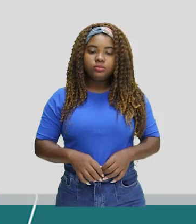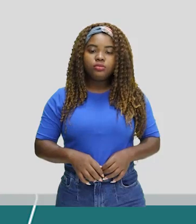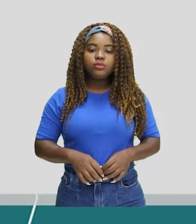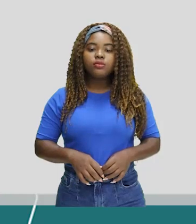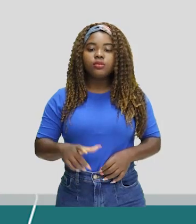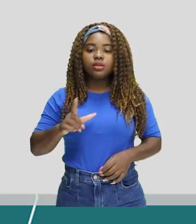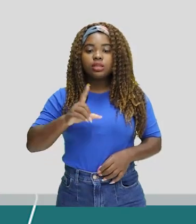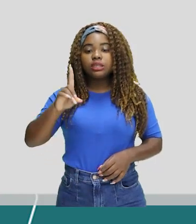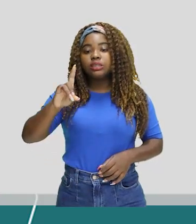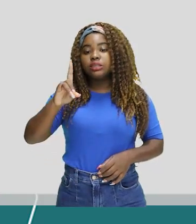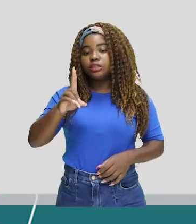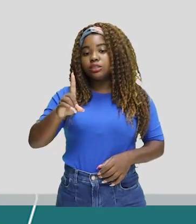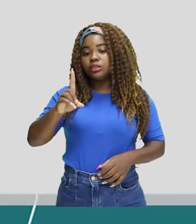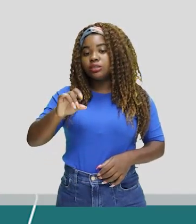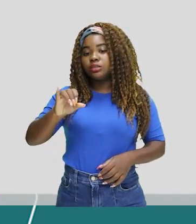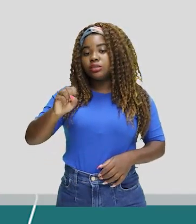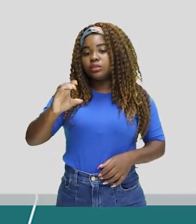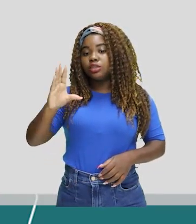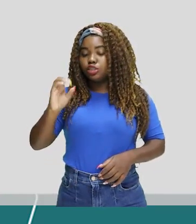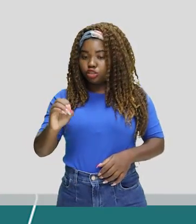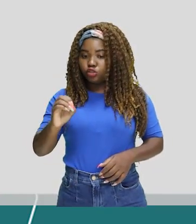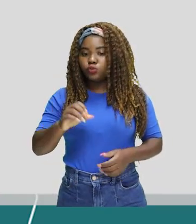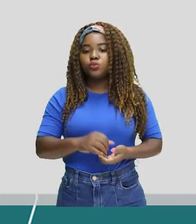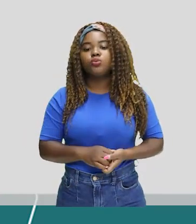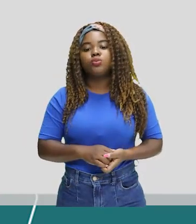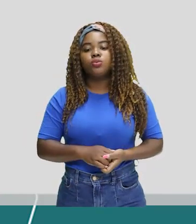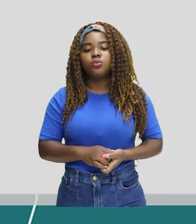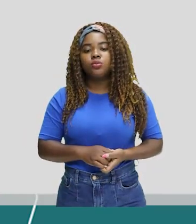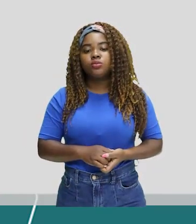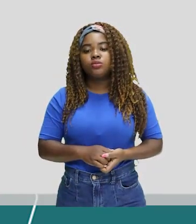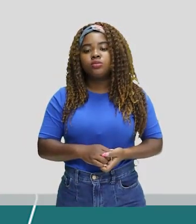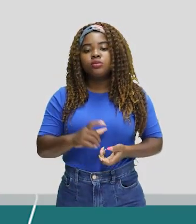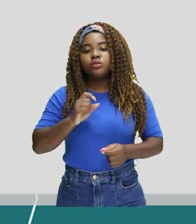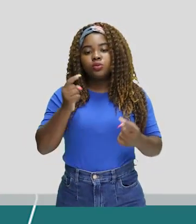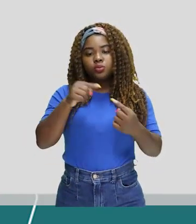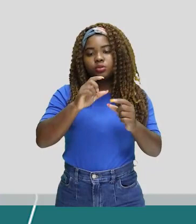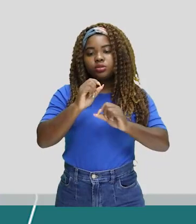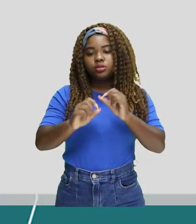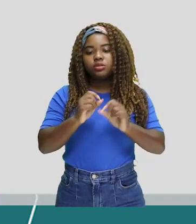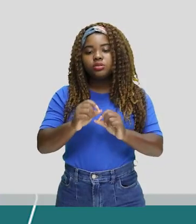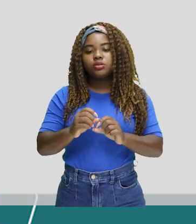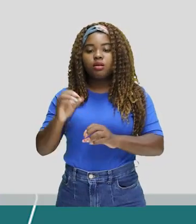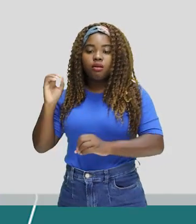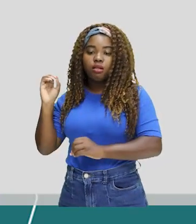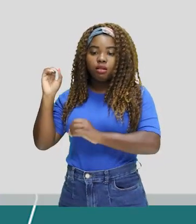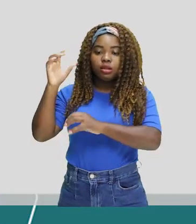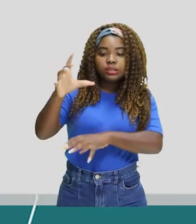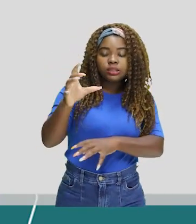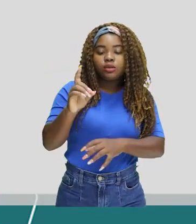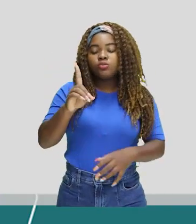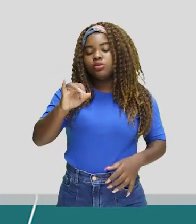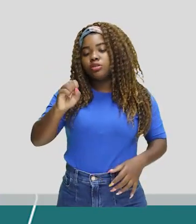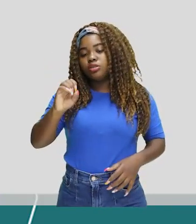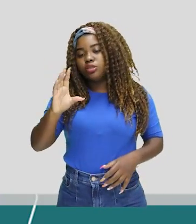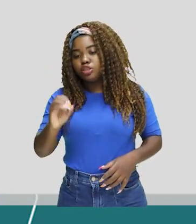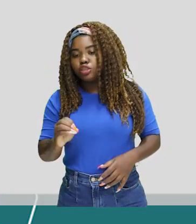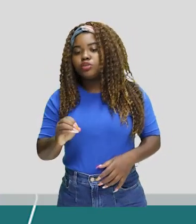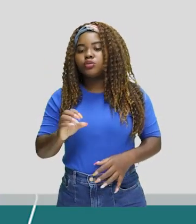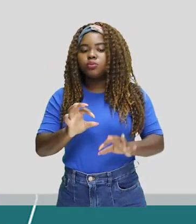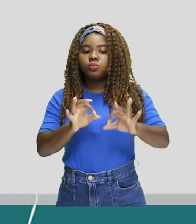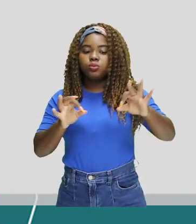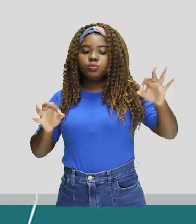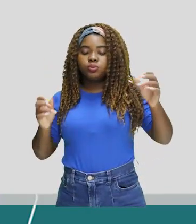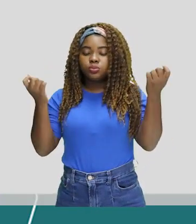Lançamento de disco. O objetivo da prova consiste em lançar um disco de metal a maior distância